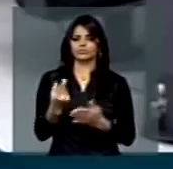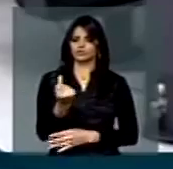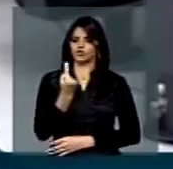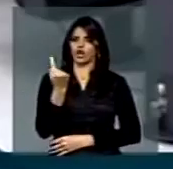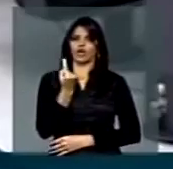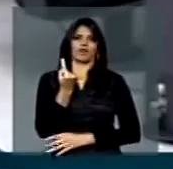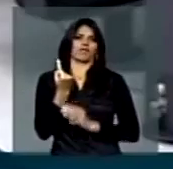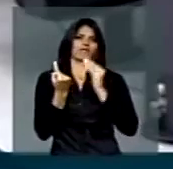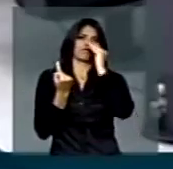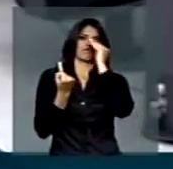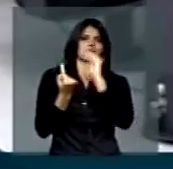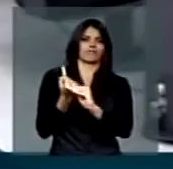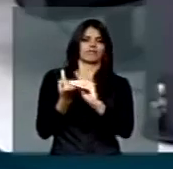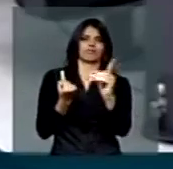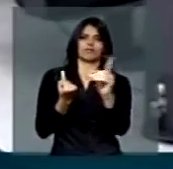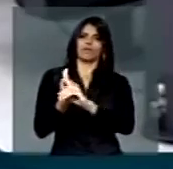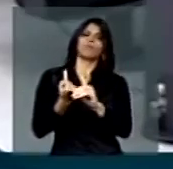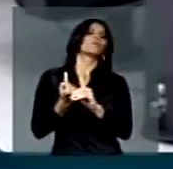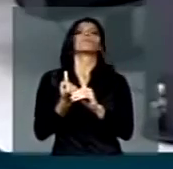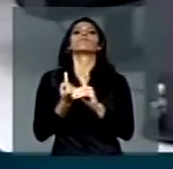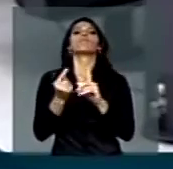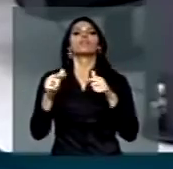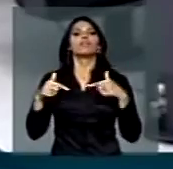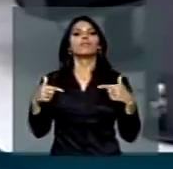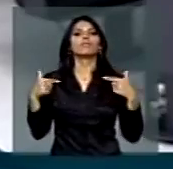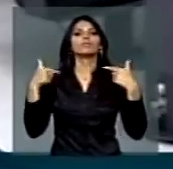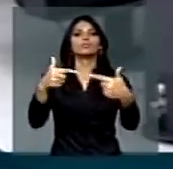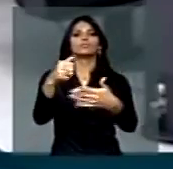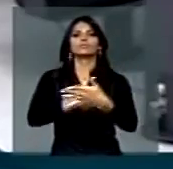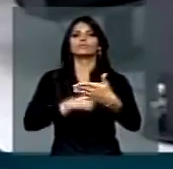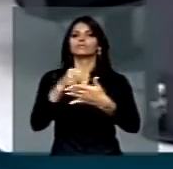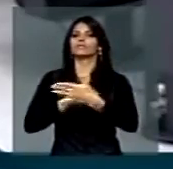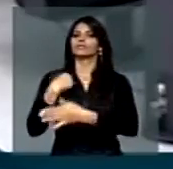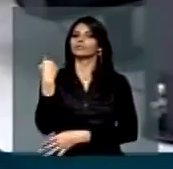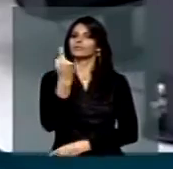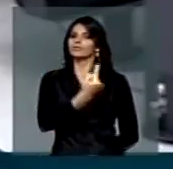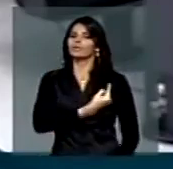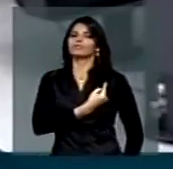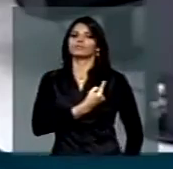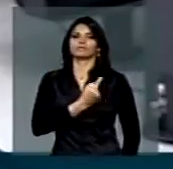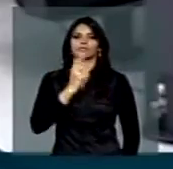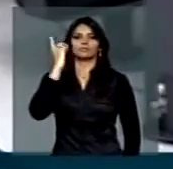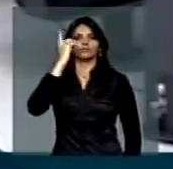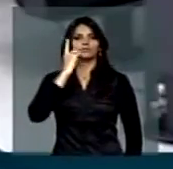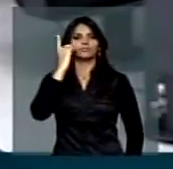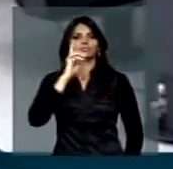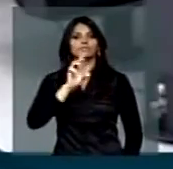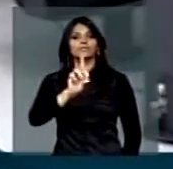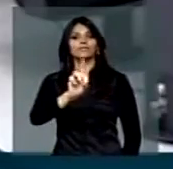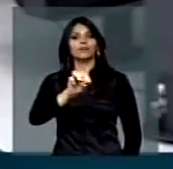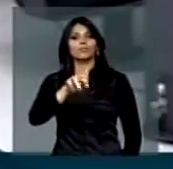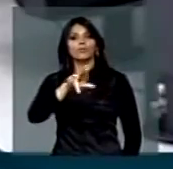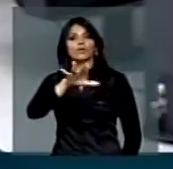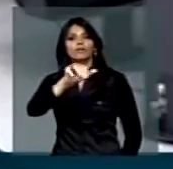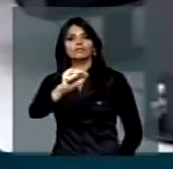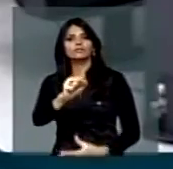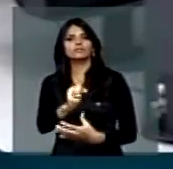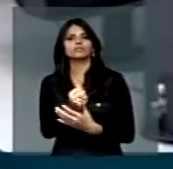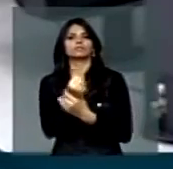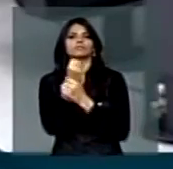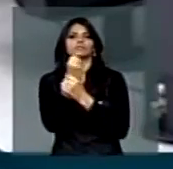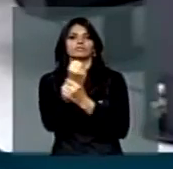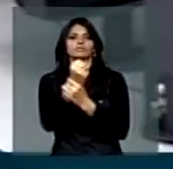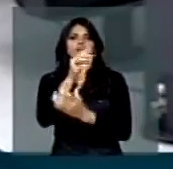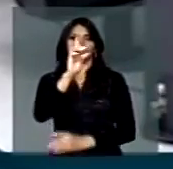isolada. Isso passa a ser uma luta do parlamento brasileiro pela democracia, pela garantia dos